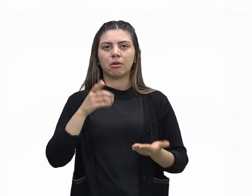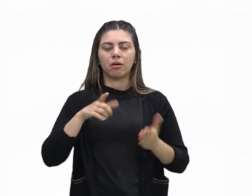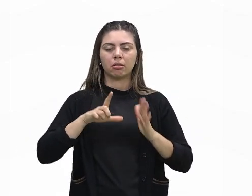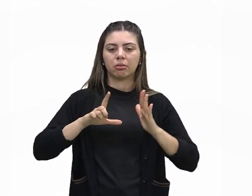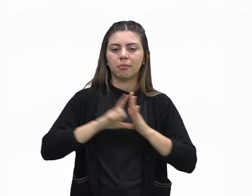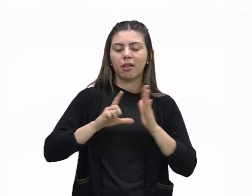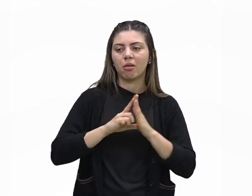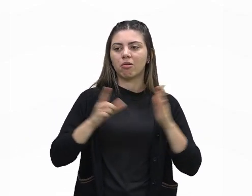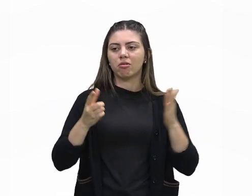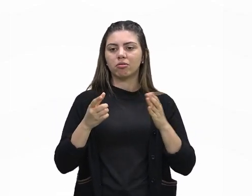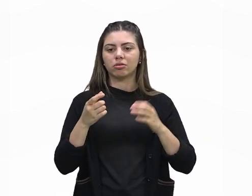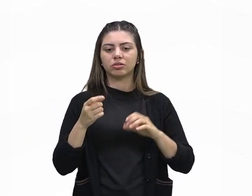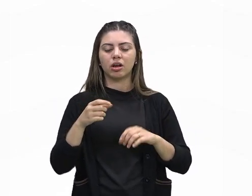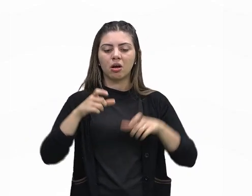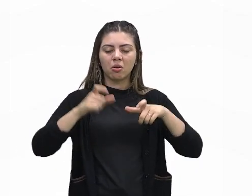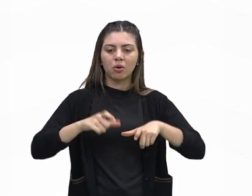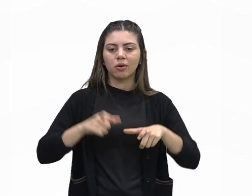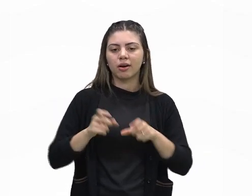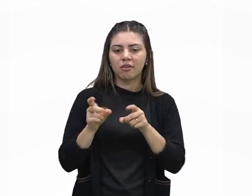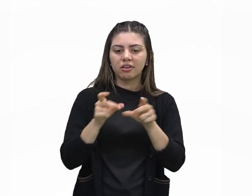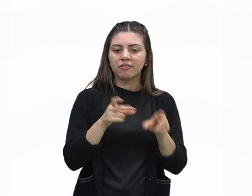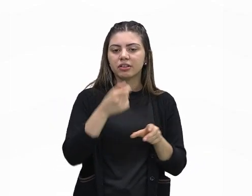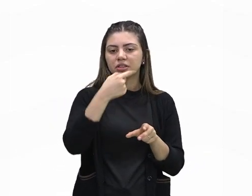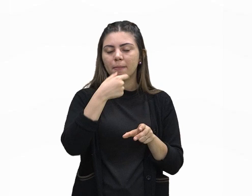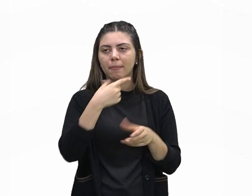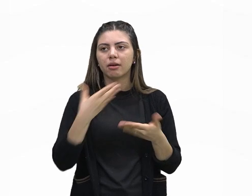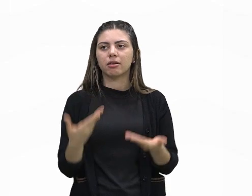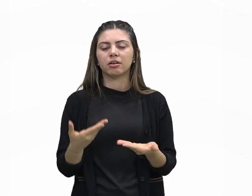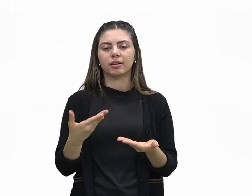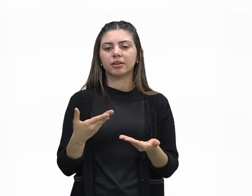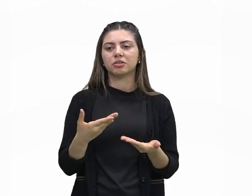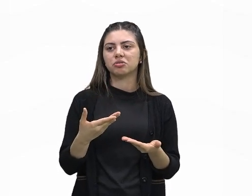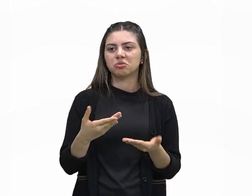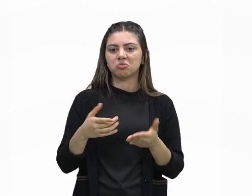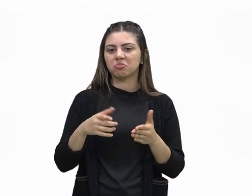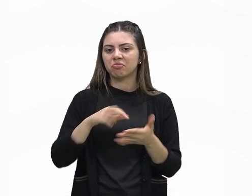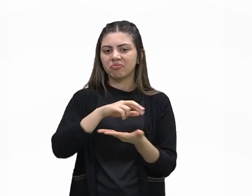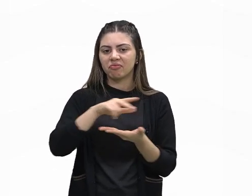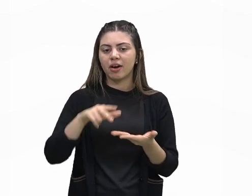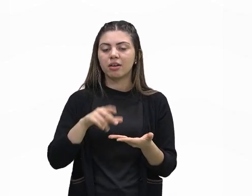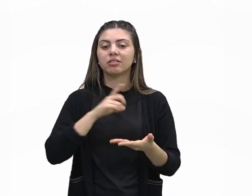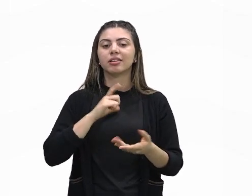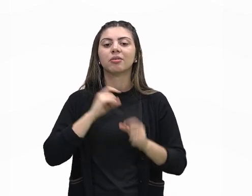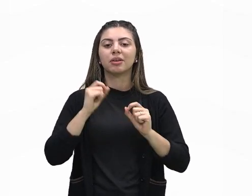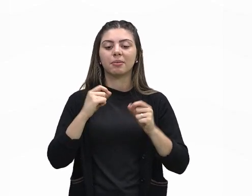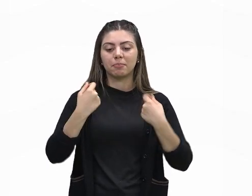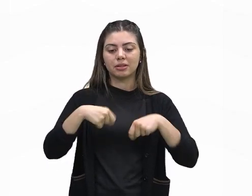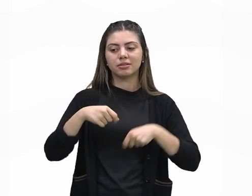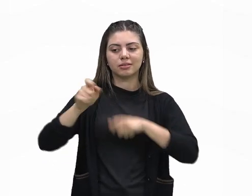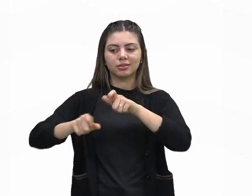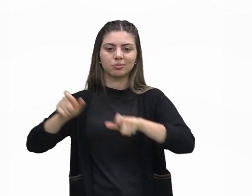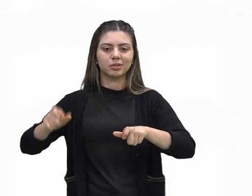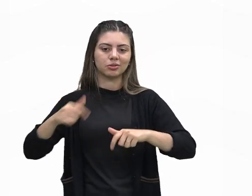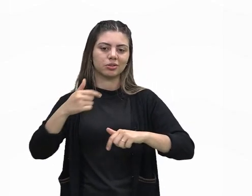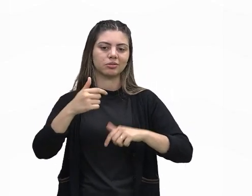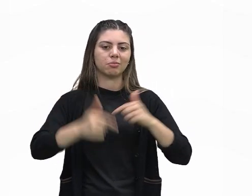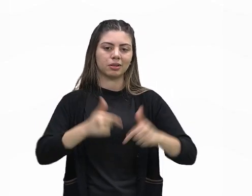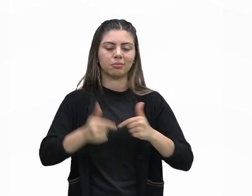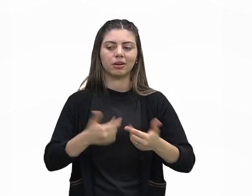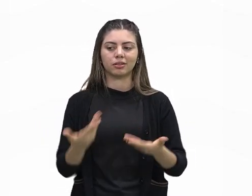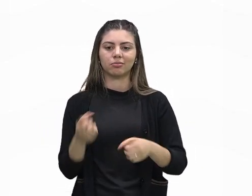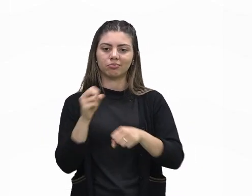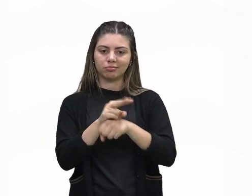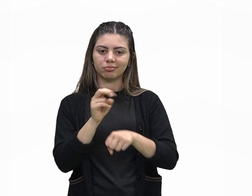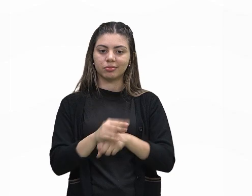numa cidade, vai abrir ali, gerar emprego para pessoas que vão trabalhar naquele lugar. Então, esse é um ponto, né,